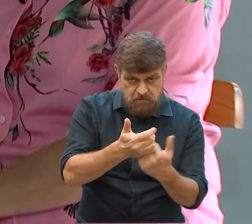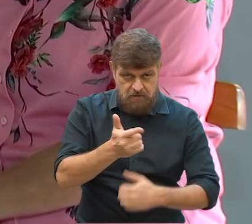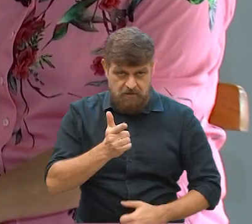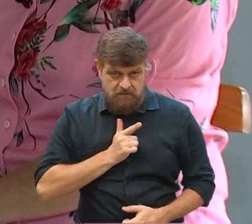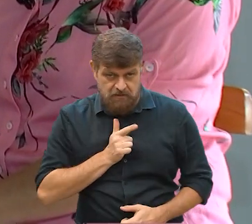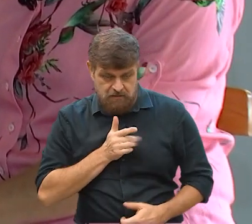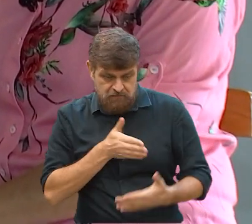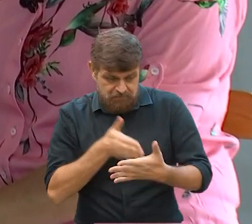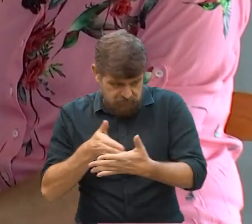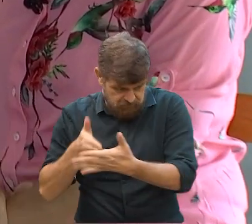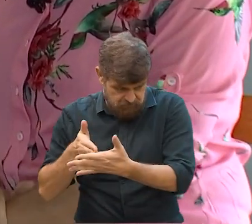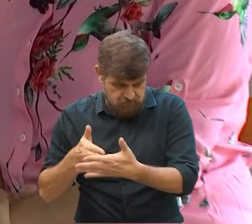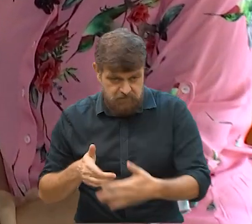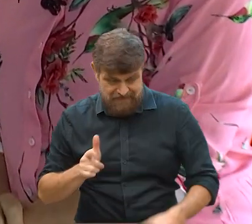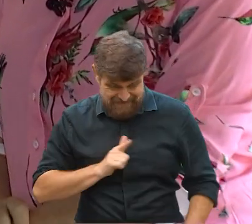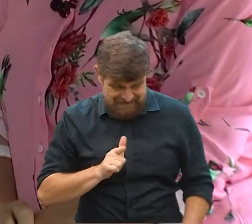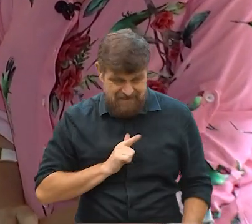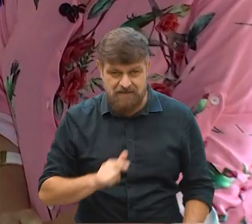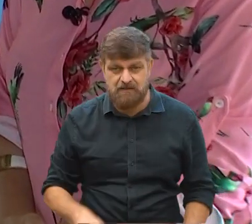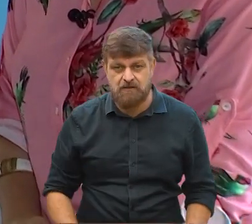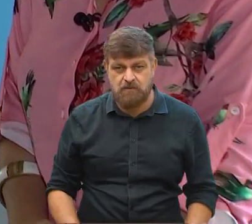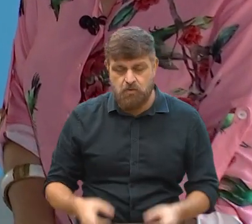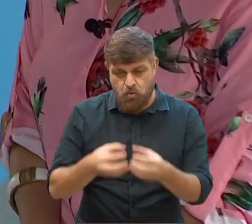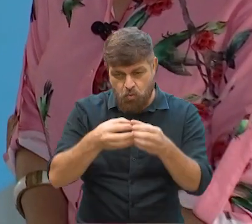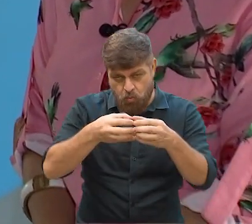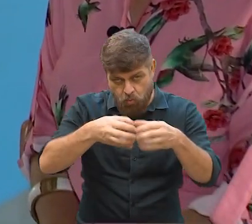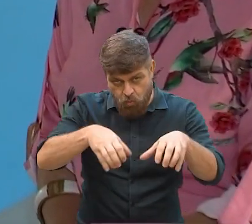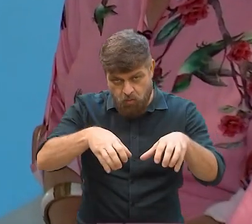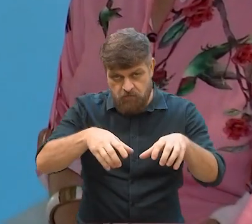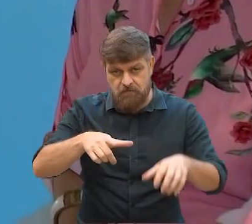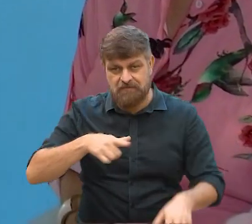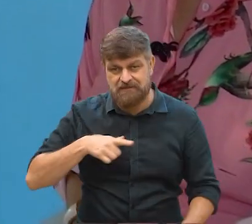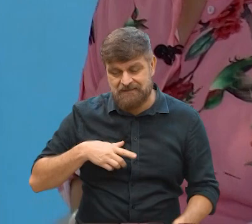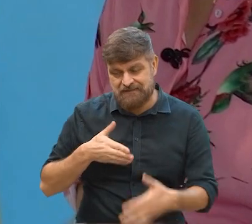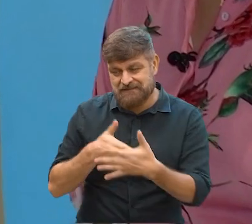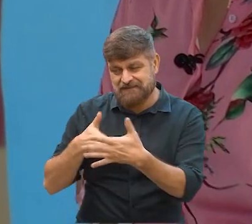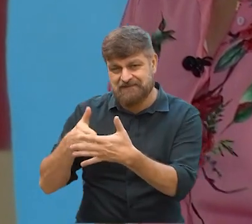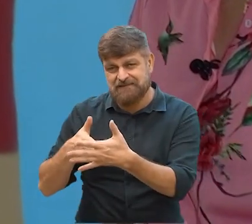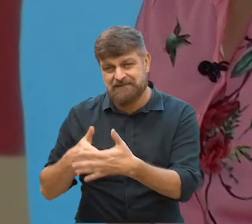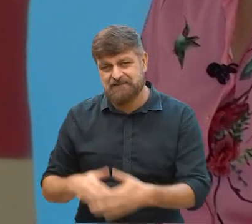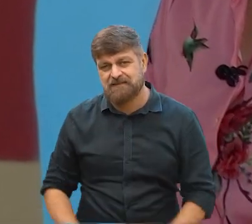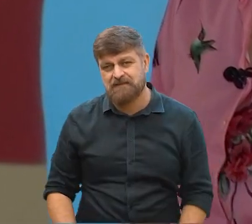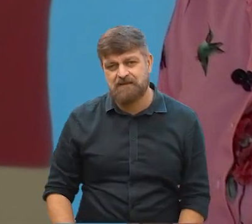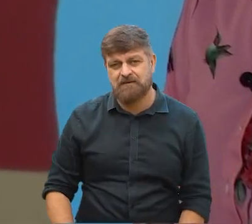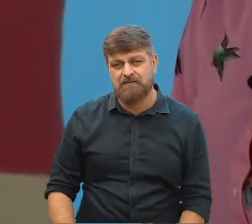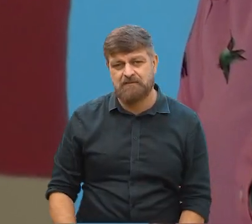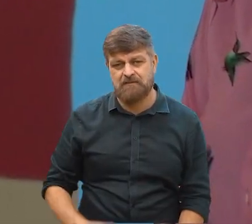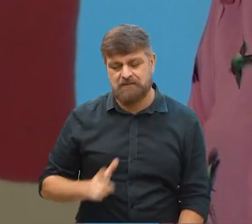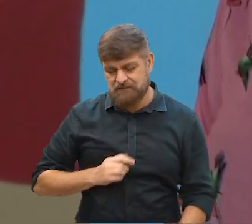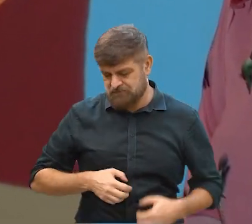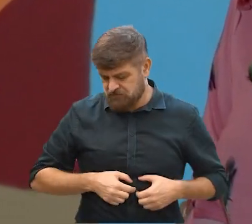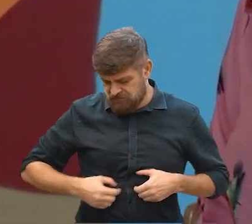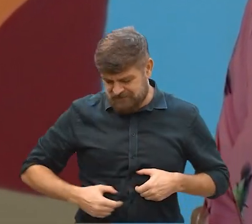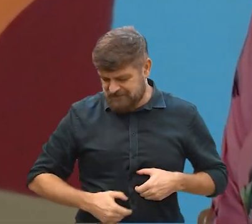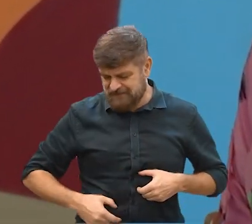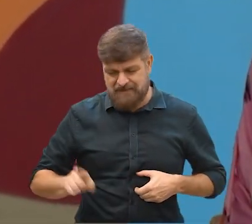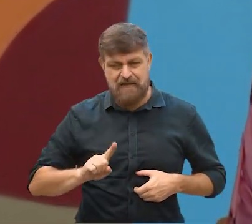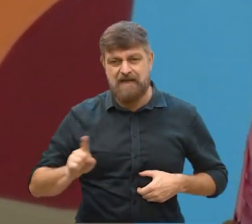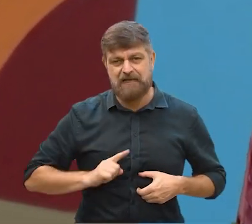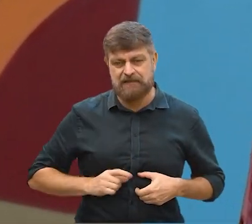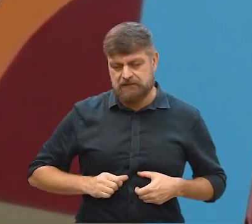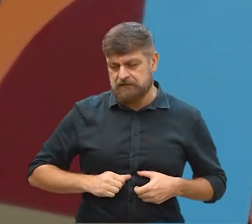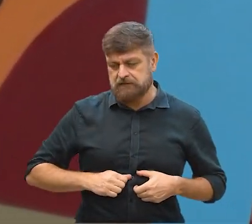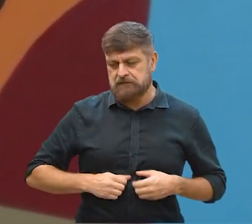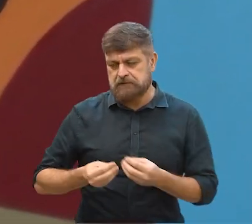tem alguma restrição também? Ele até pode ter algumas restrições, mas é muito menor. Ele é muito menos irritante do